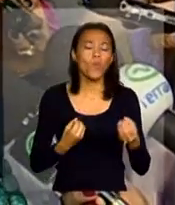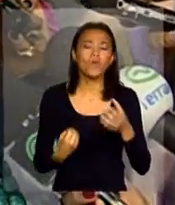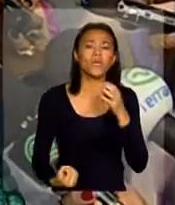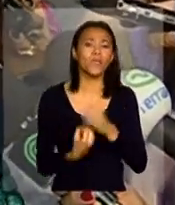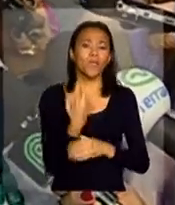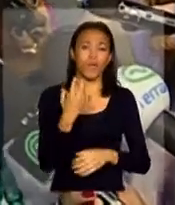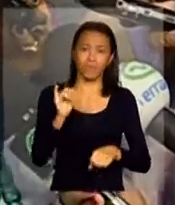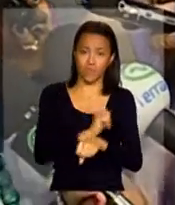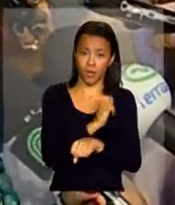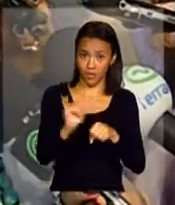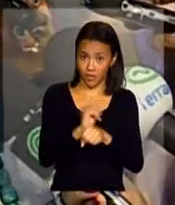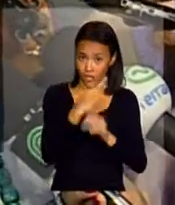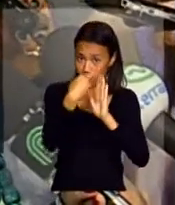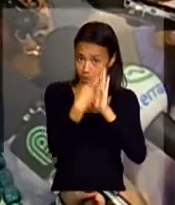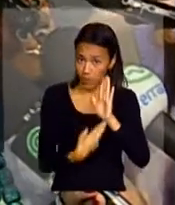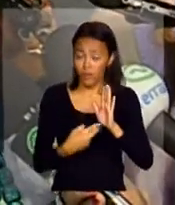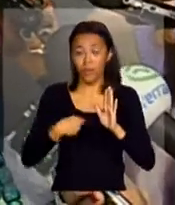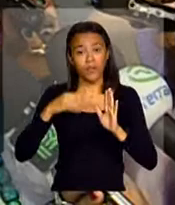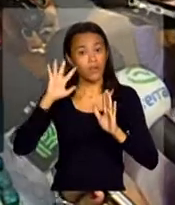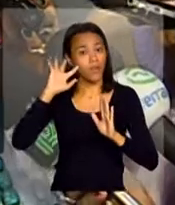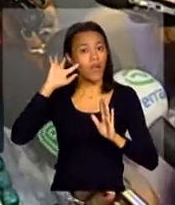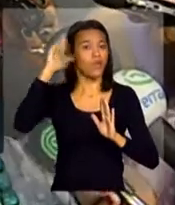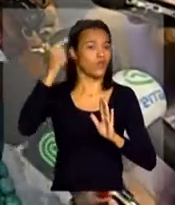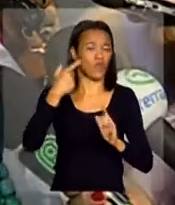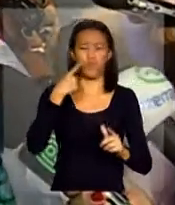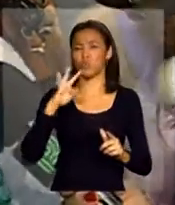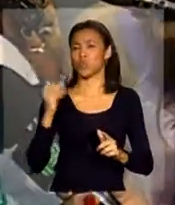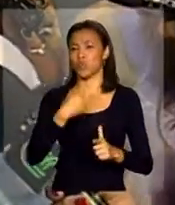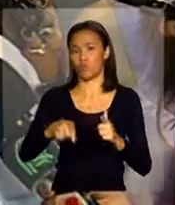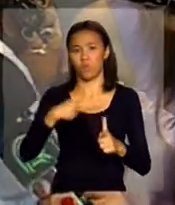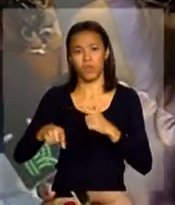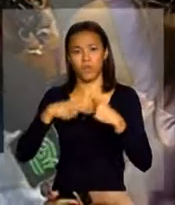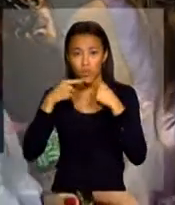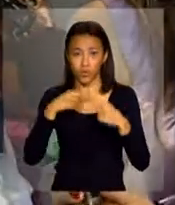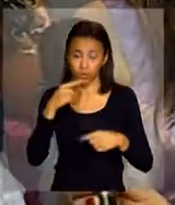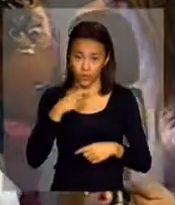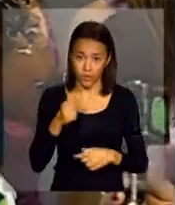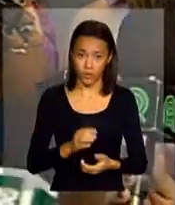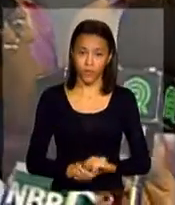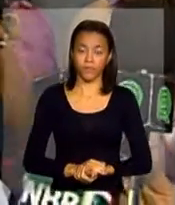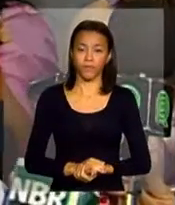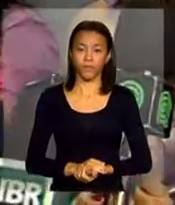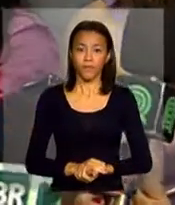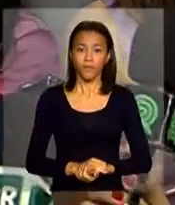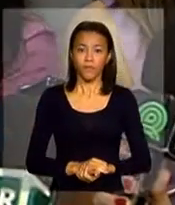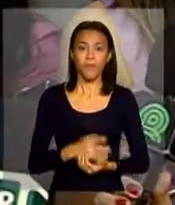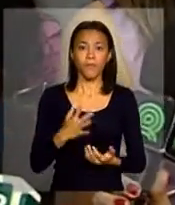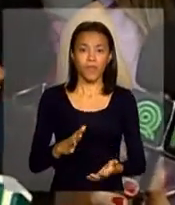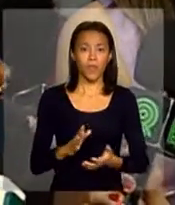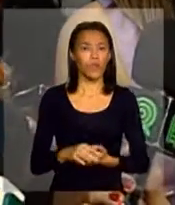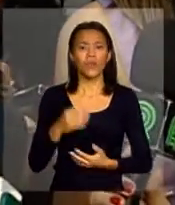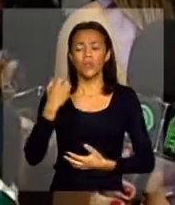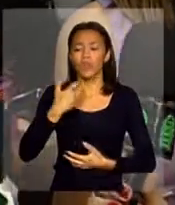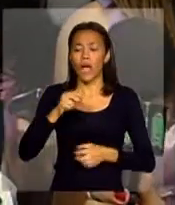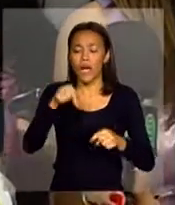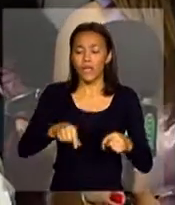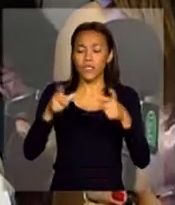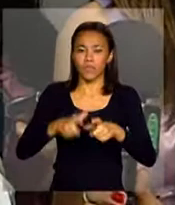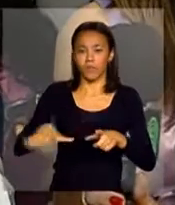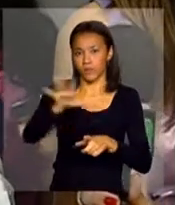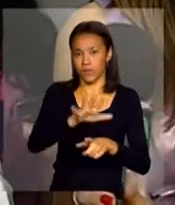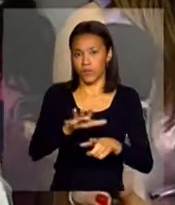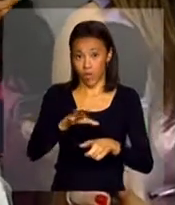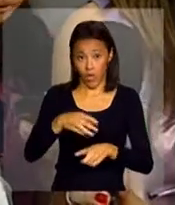seja transparente e que leve a solução de todas as dúvidas e todas as pendências. Não virão decretos que poderão inviabilizar determinadas culturas do Brasil, como